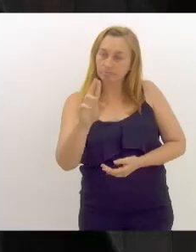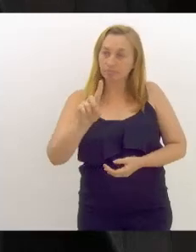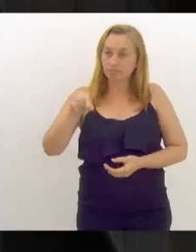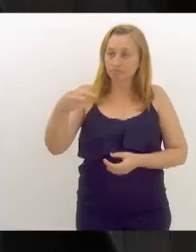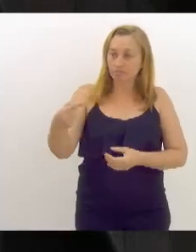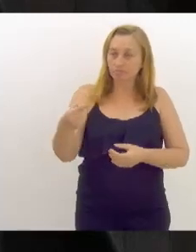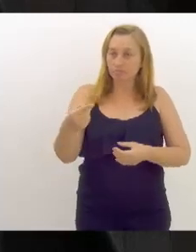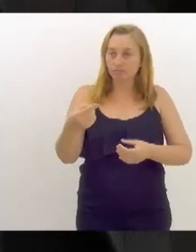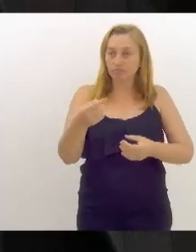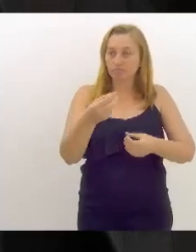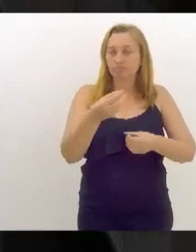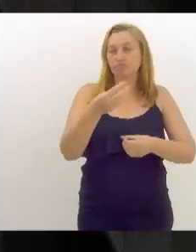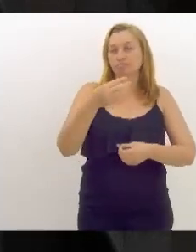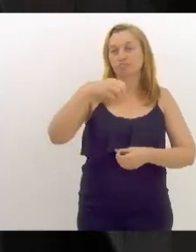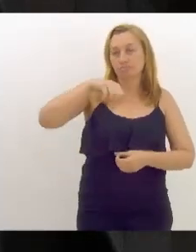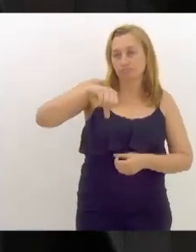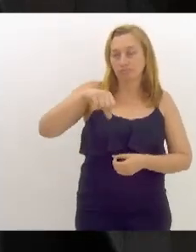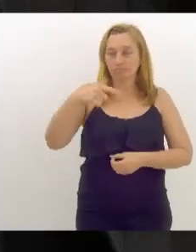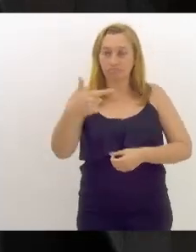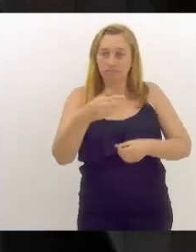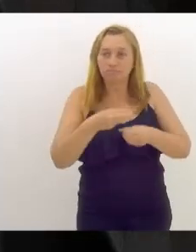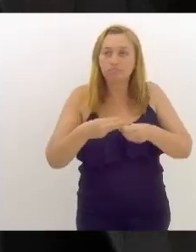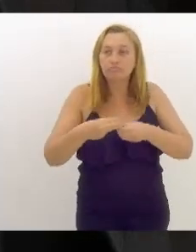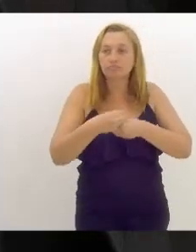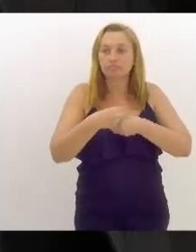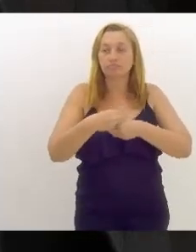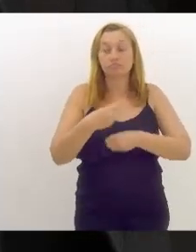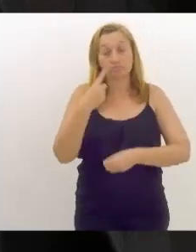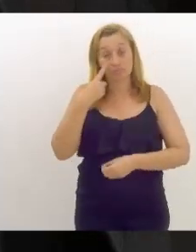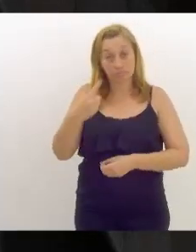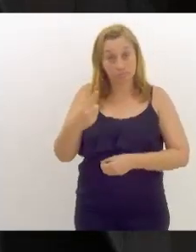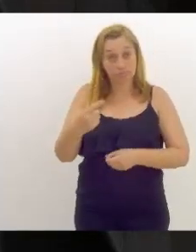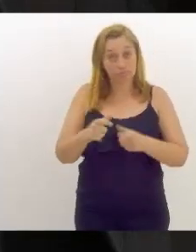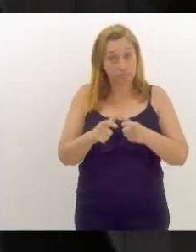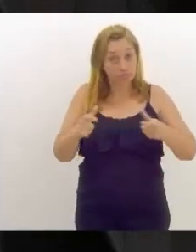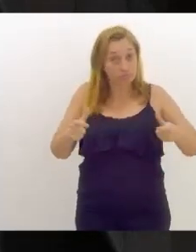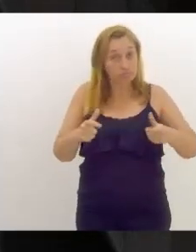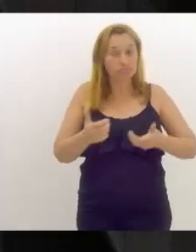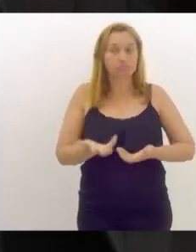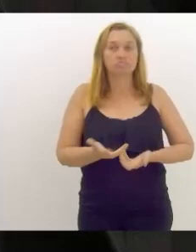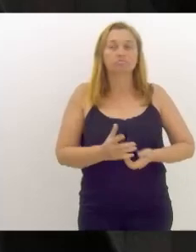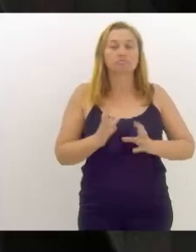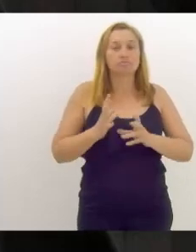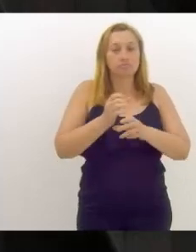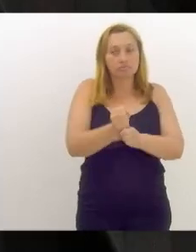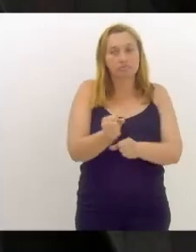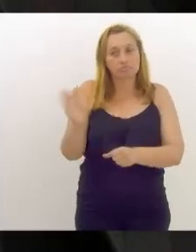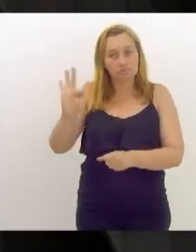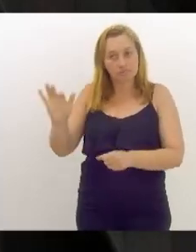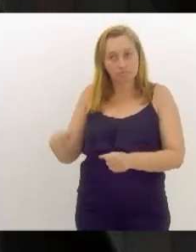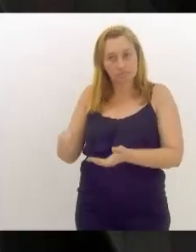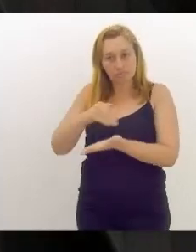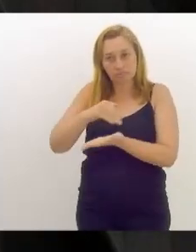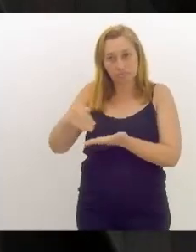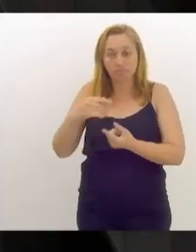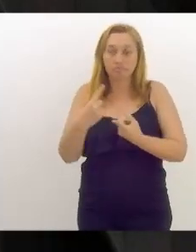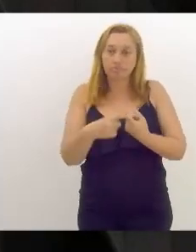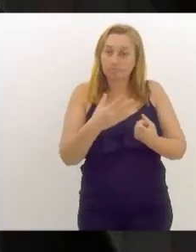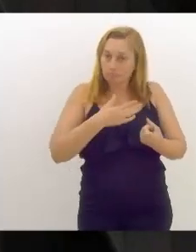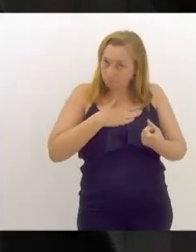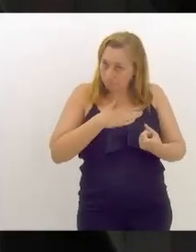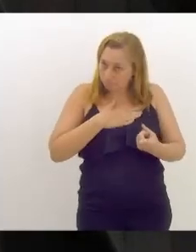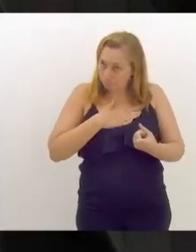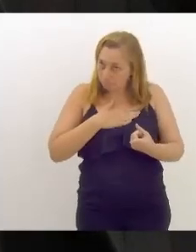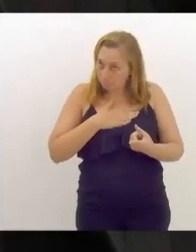outros 92 municípios. Olha o tamanho. Isso no cálculo da Fazenda, porque no meu cálculo